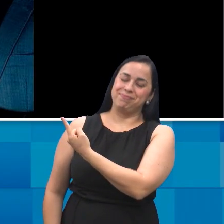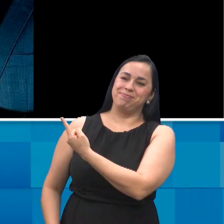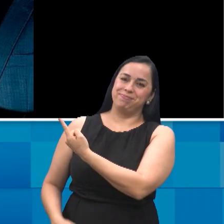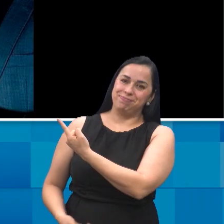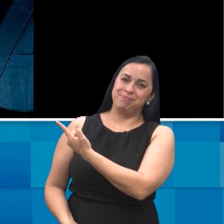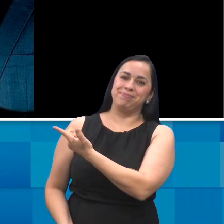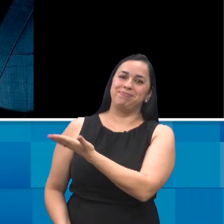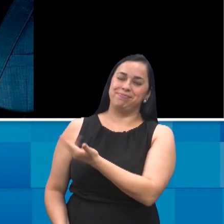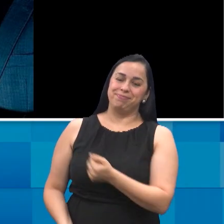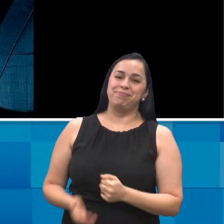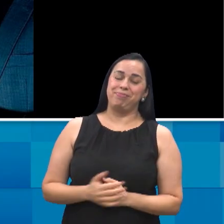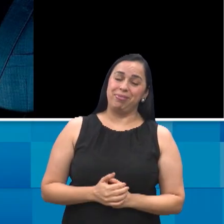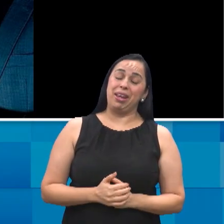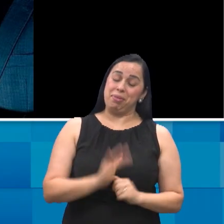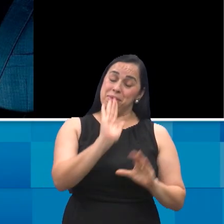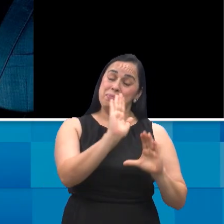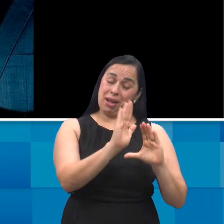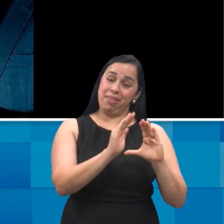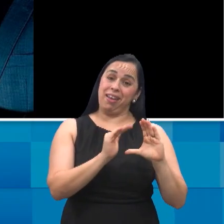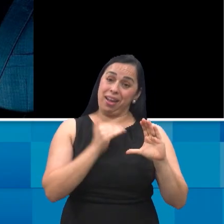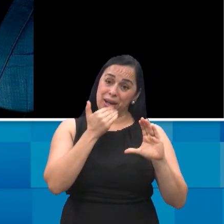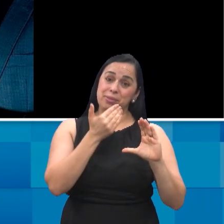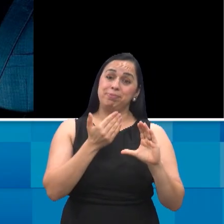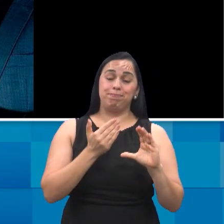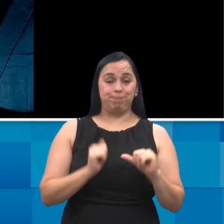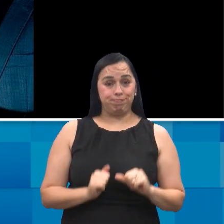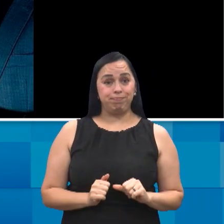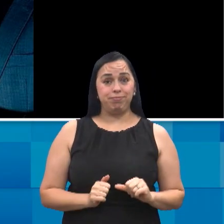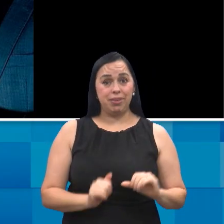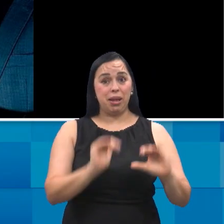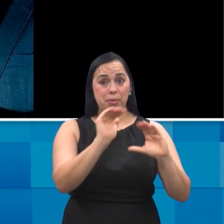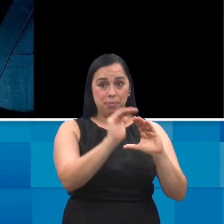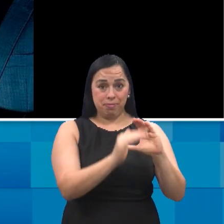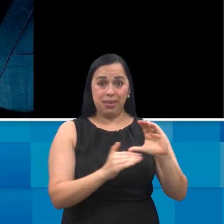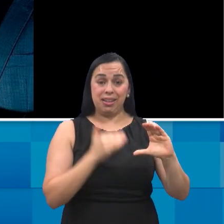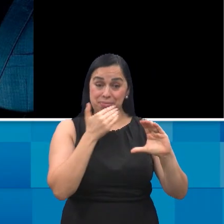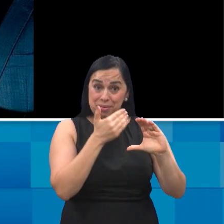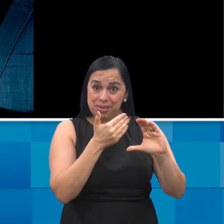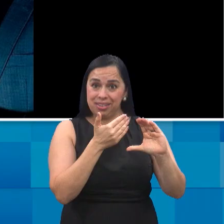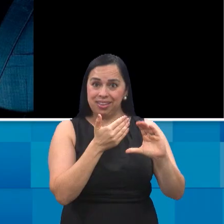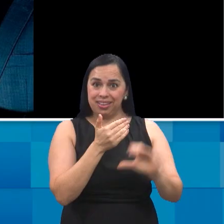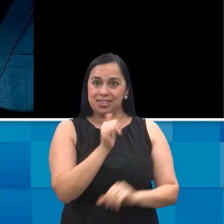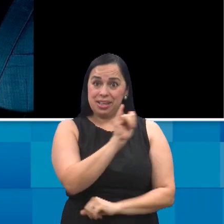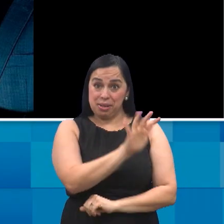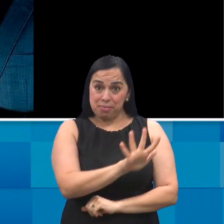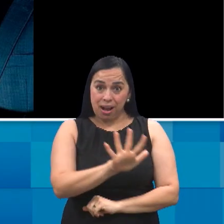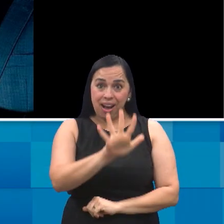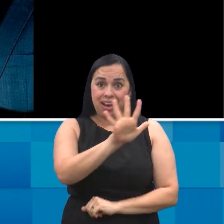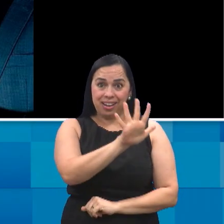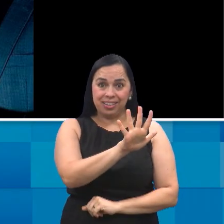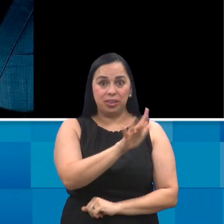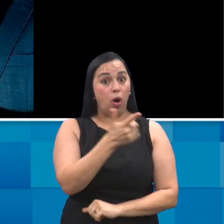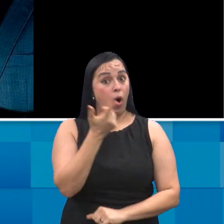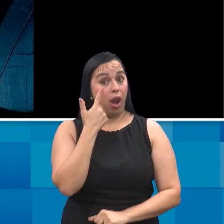que eu recebi, né? Eu recebi essa imagem aí. Olha